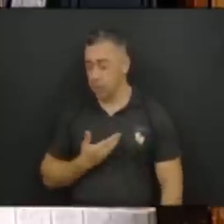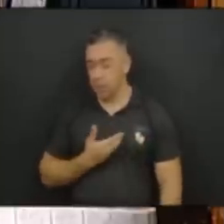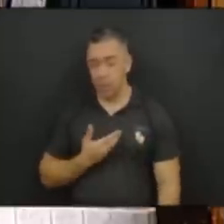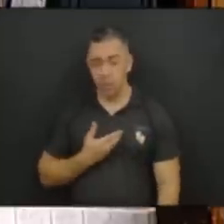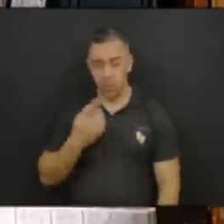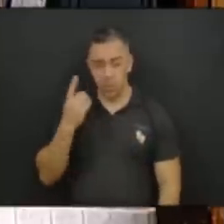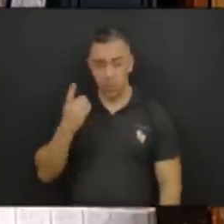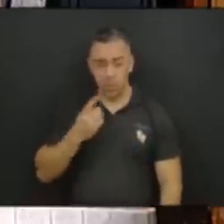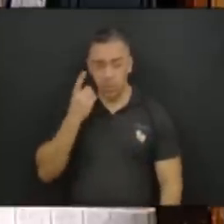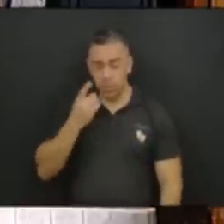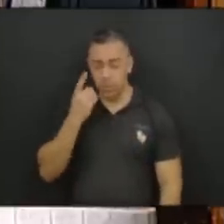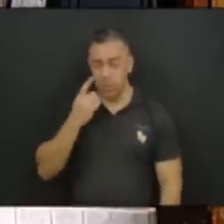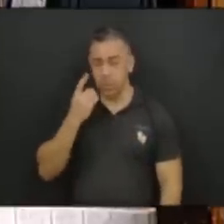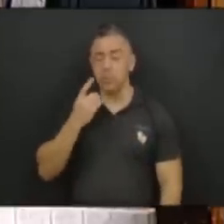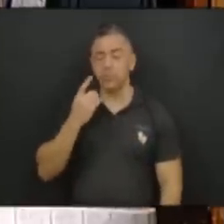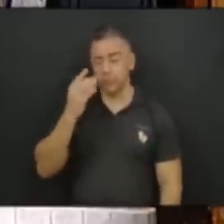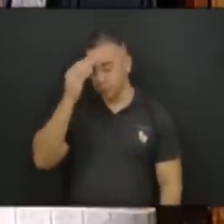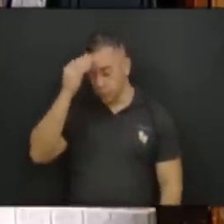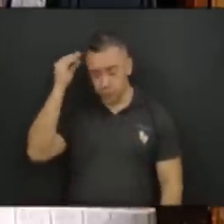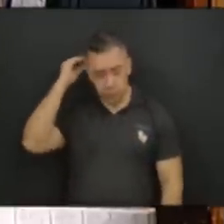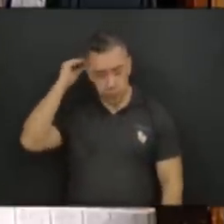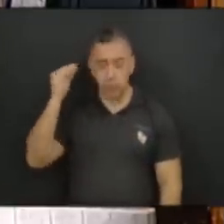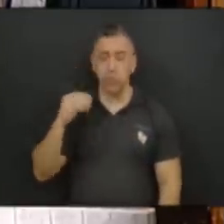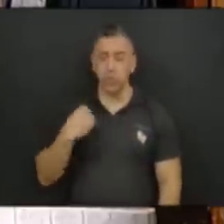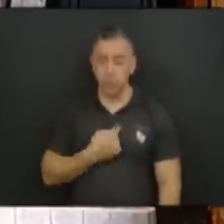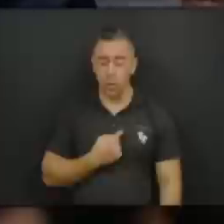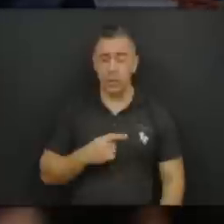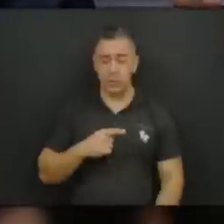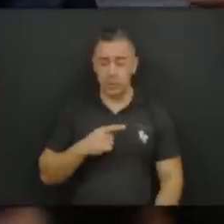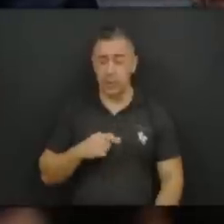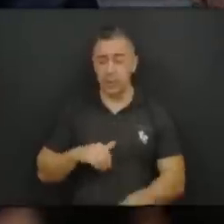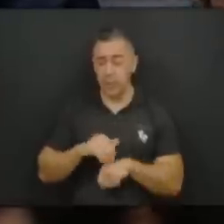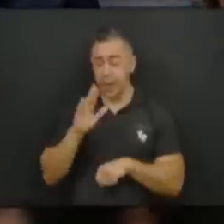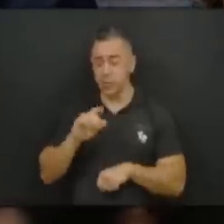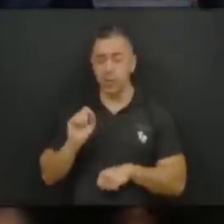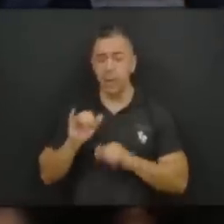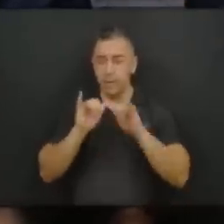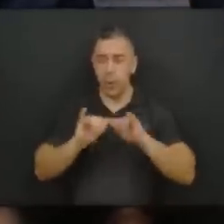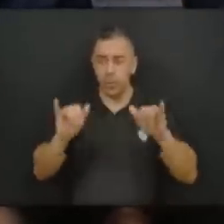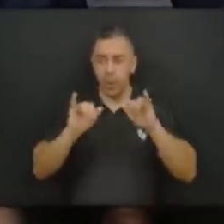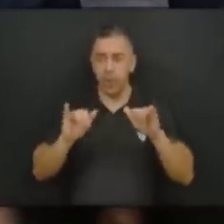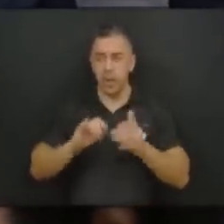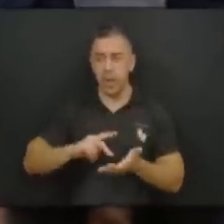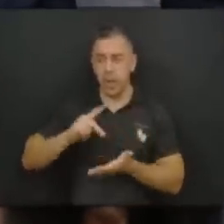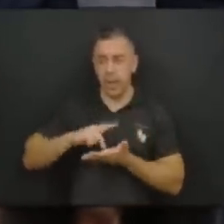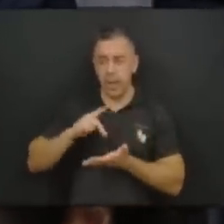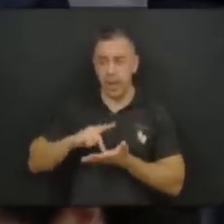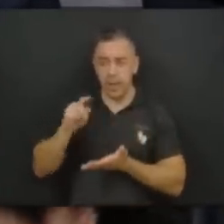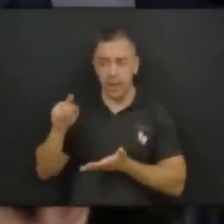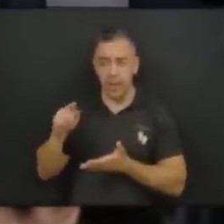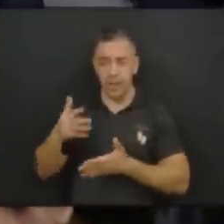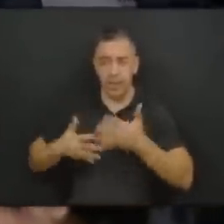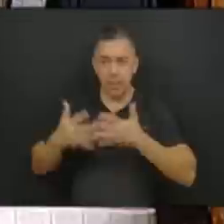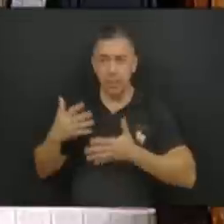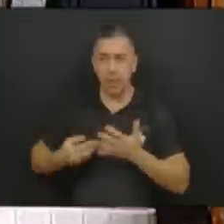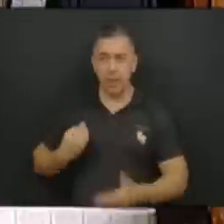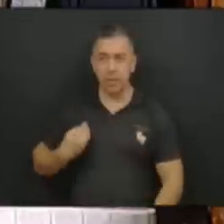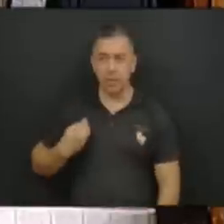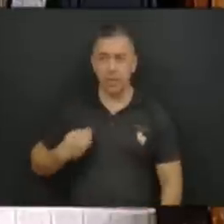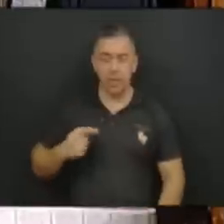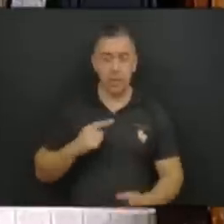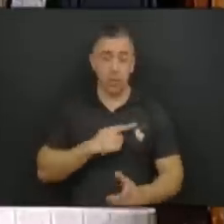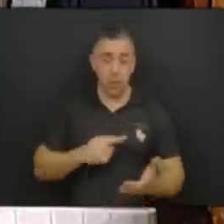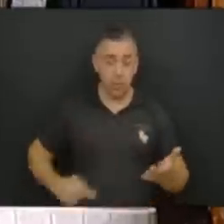Deputado Fruit vamos além da propaganda vamos a realidade que tanto atrapalha a vida do governador o